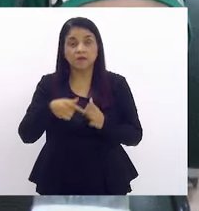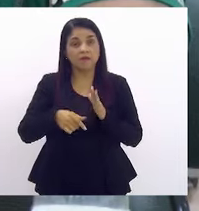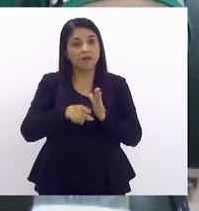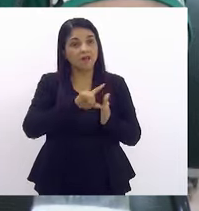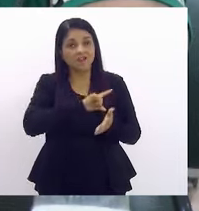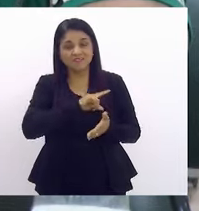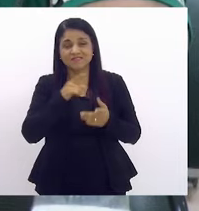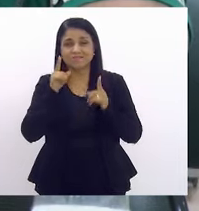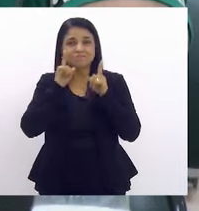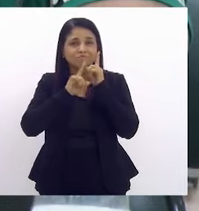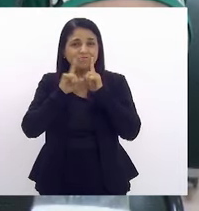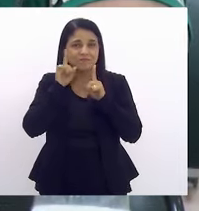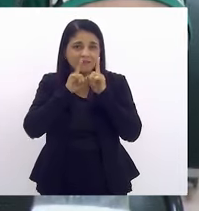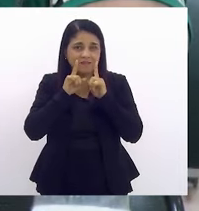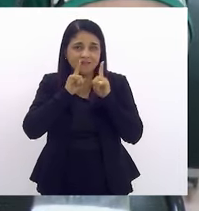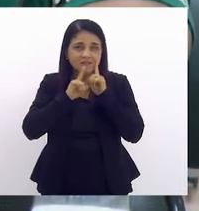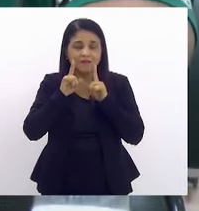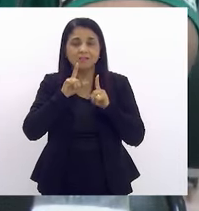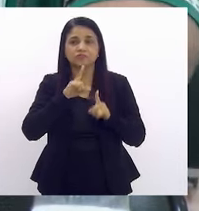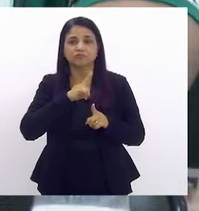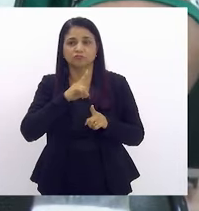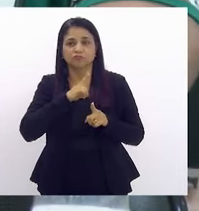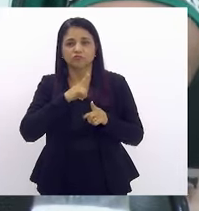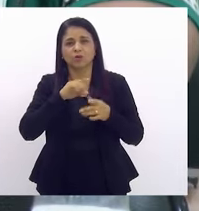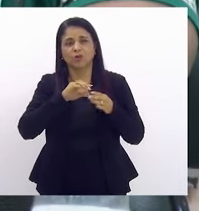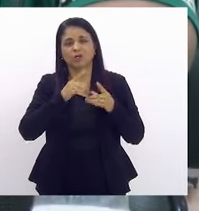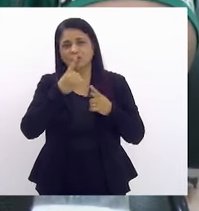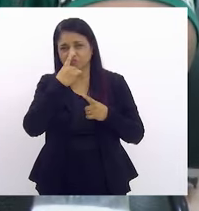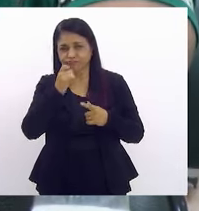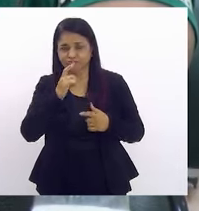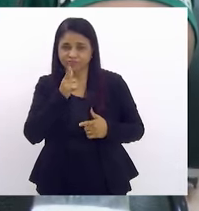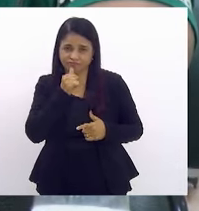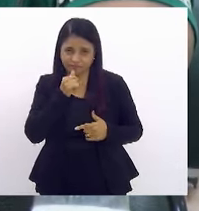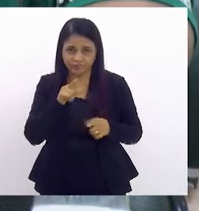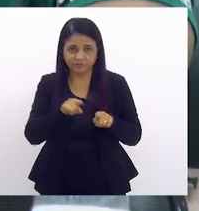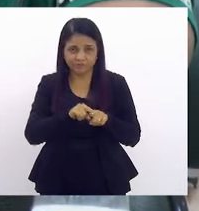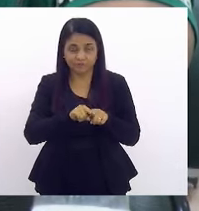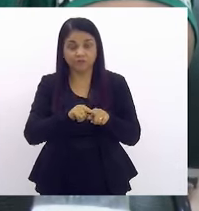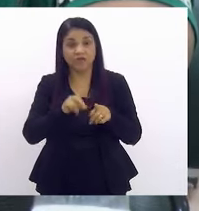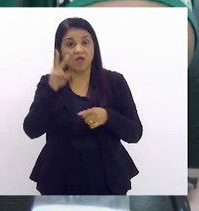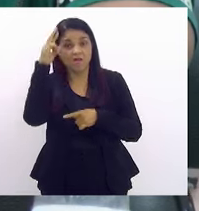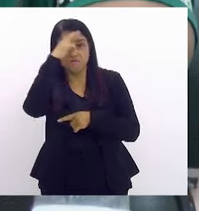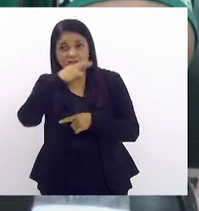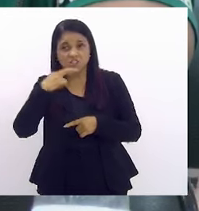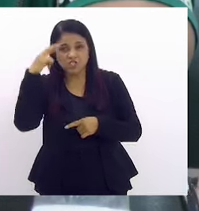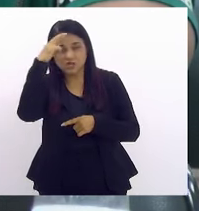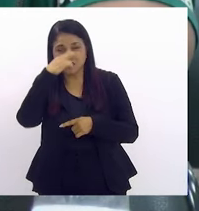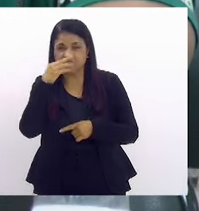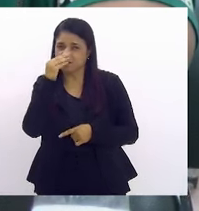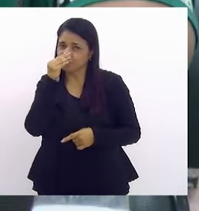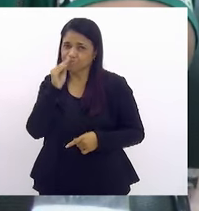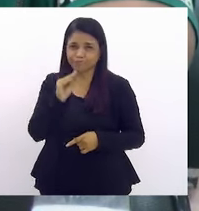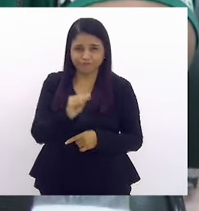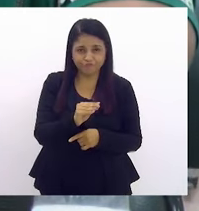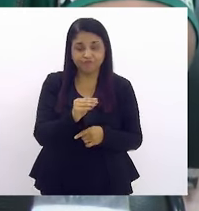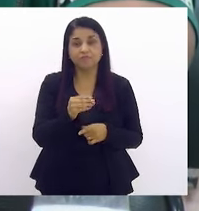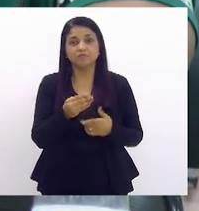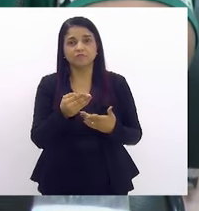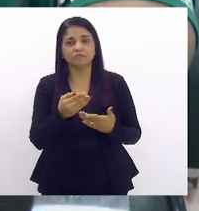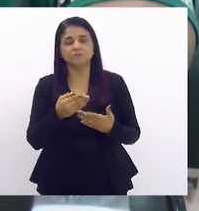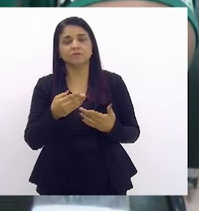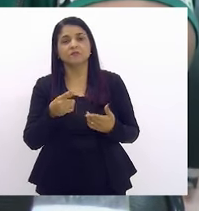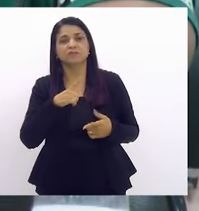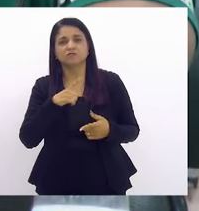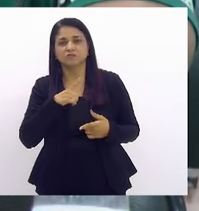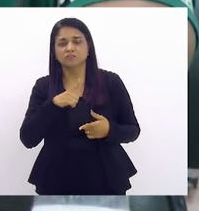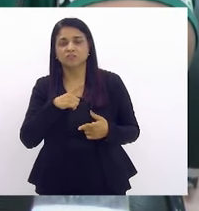uma, assim como a questão do esgoto e outras questões, a questão da fiscalização era muito negligenciada também. A gente tinha um número